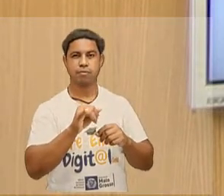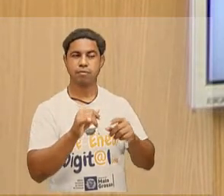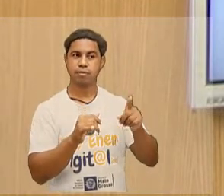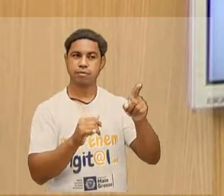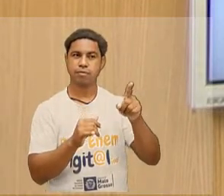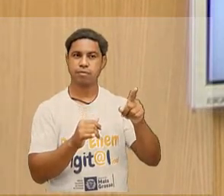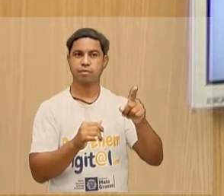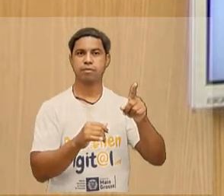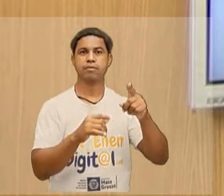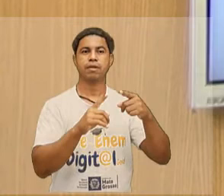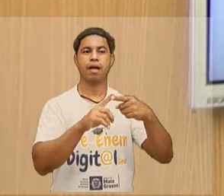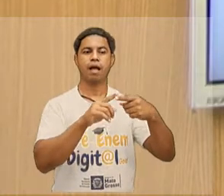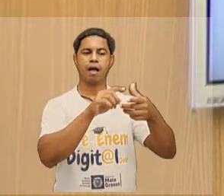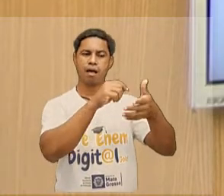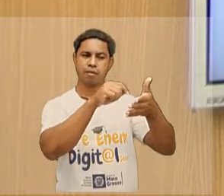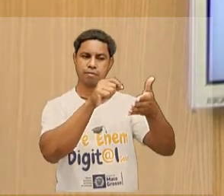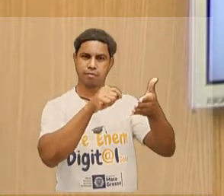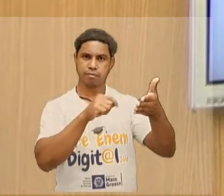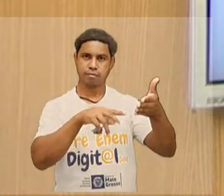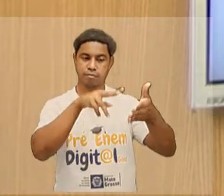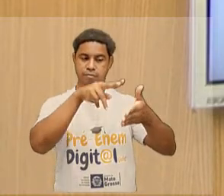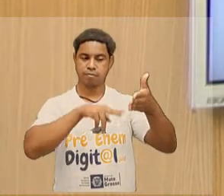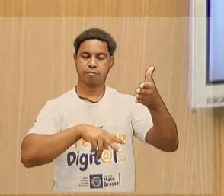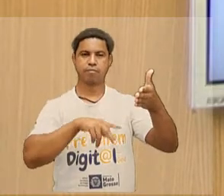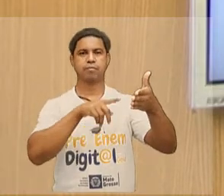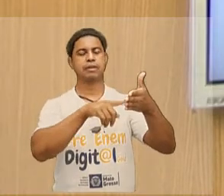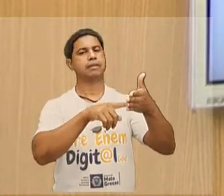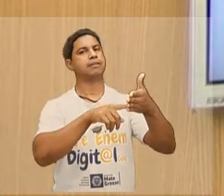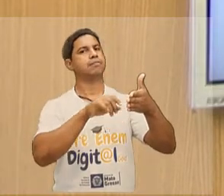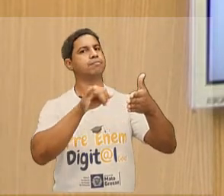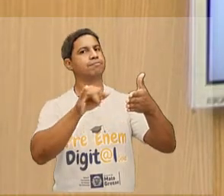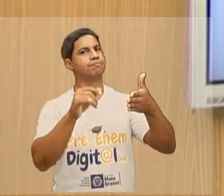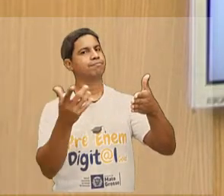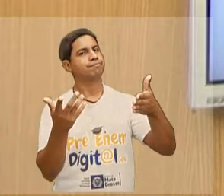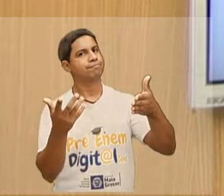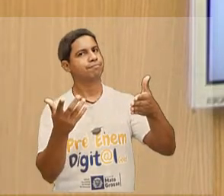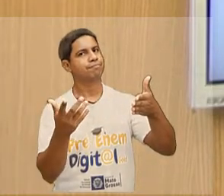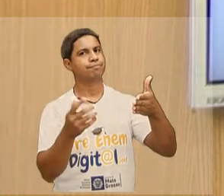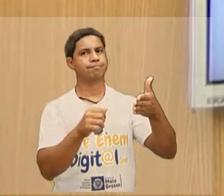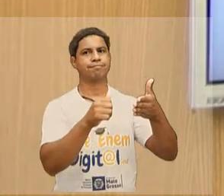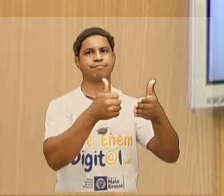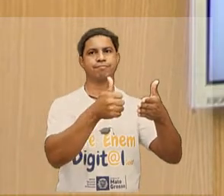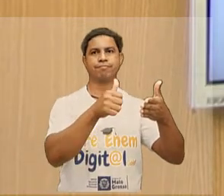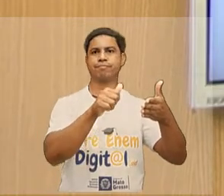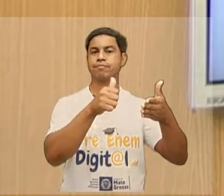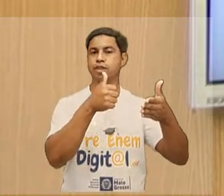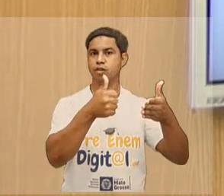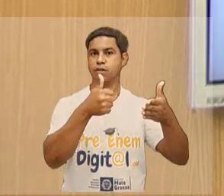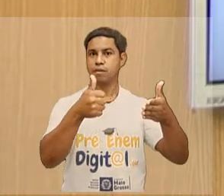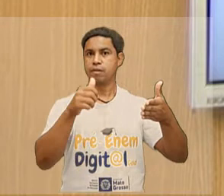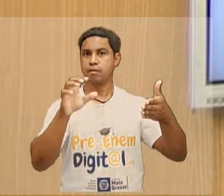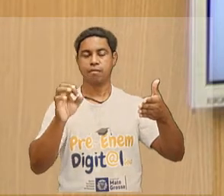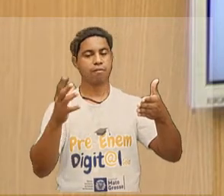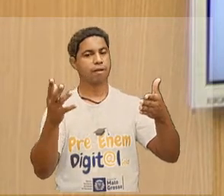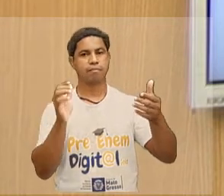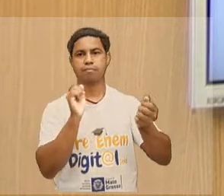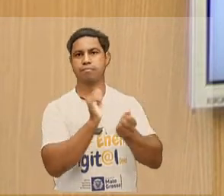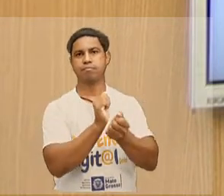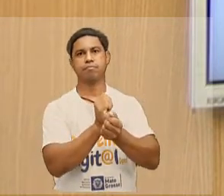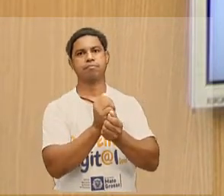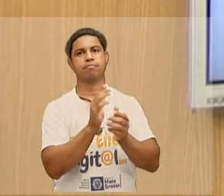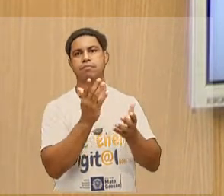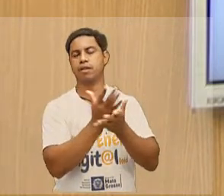110 em uma tensão elétrica de 220, moçadinha, só vai fazer um estalo. Puf, queimou, já era. Só outro